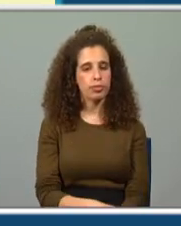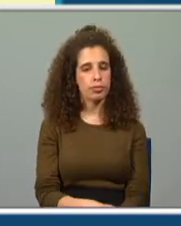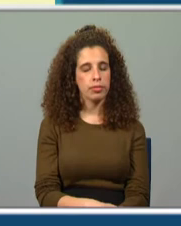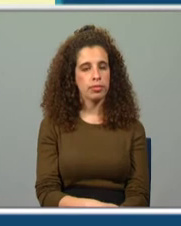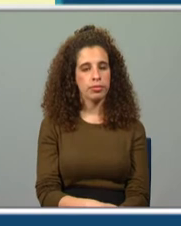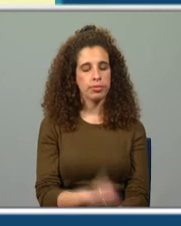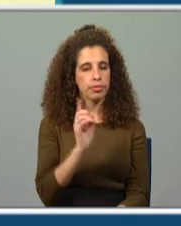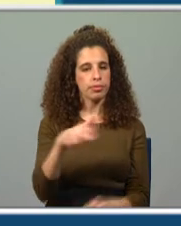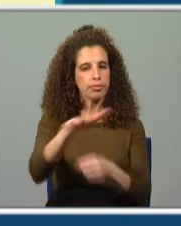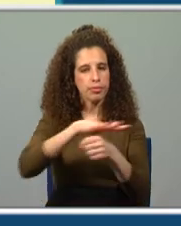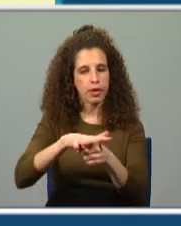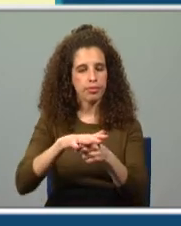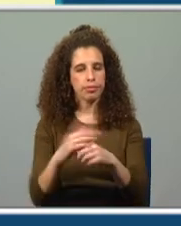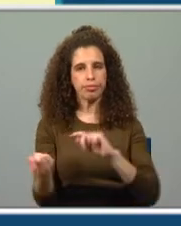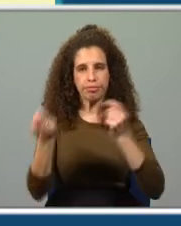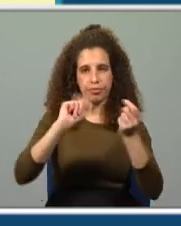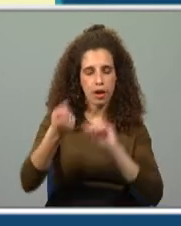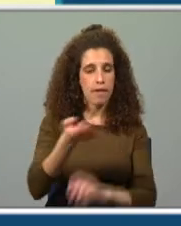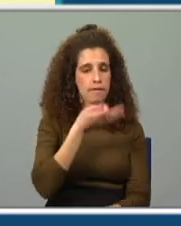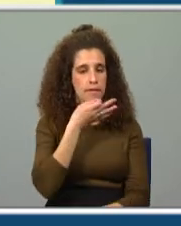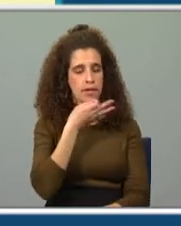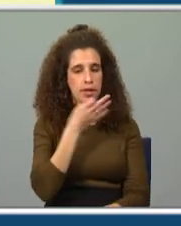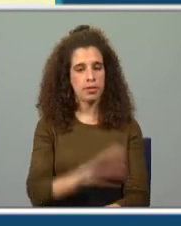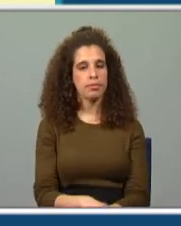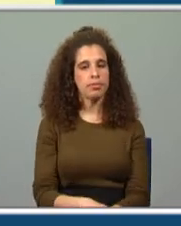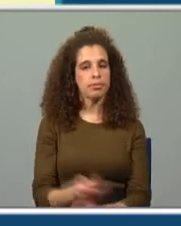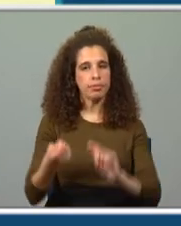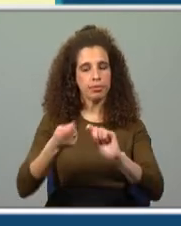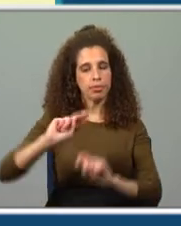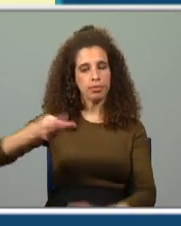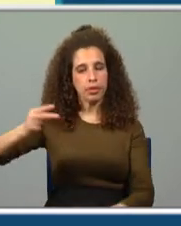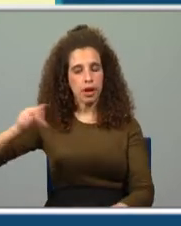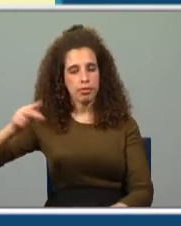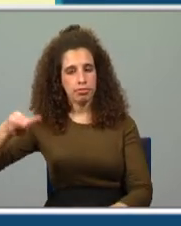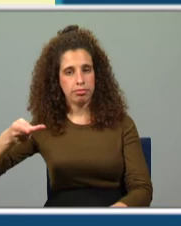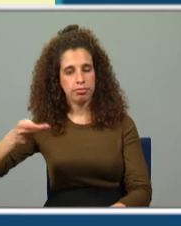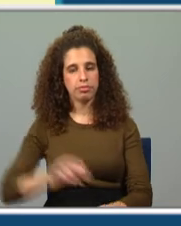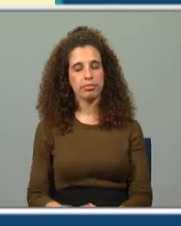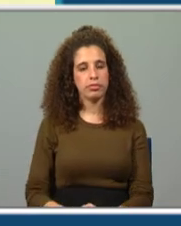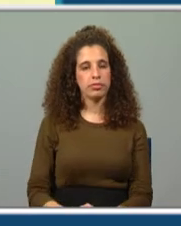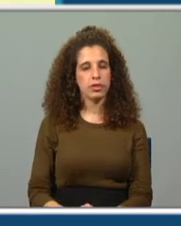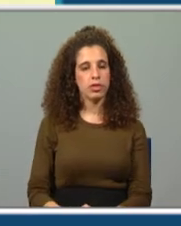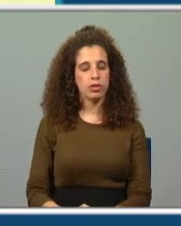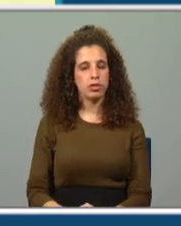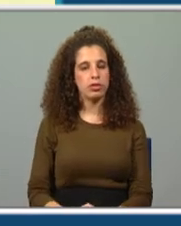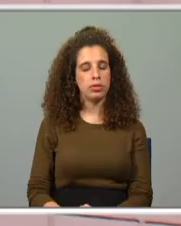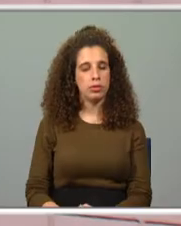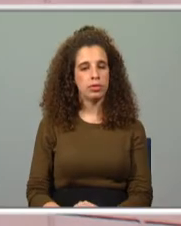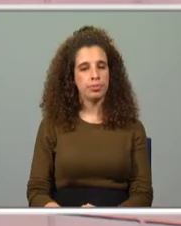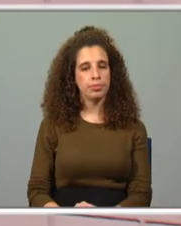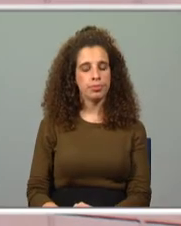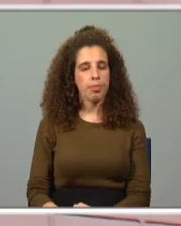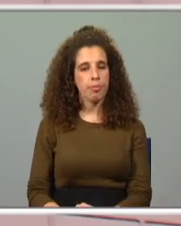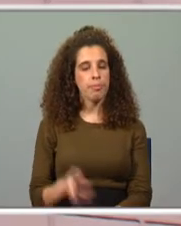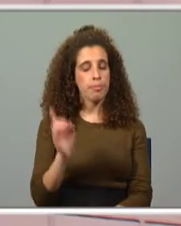ter estas áreas, tinha diálogos falados, alternados com peças em conjunto, na